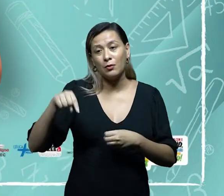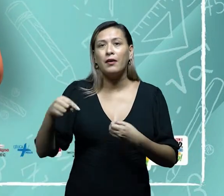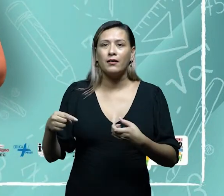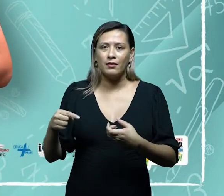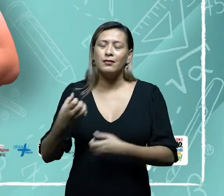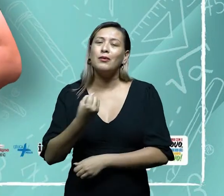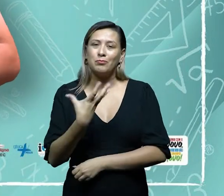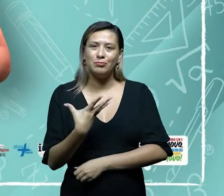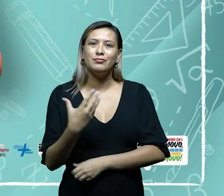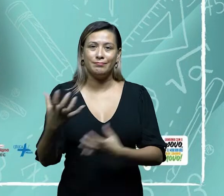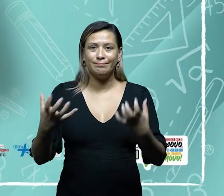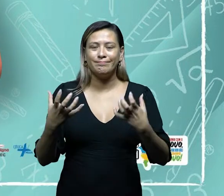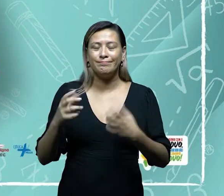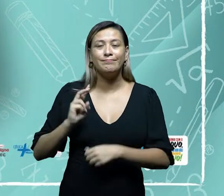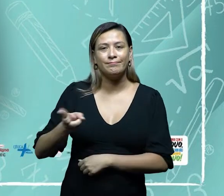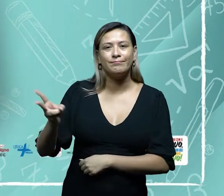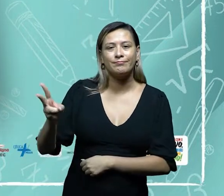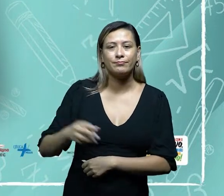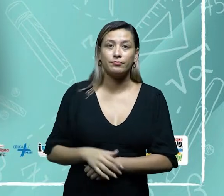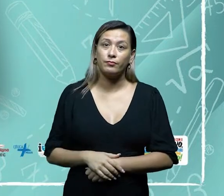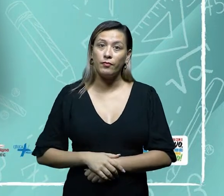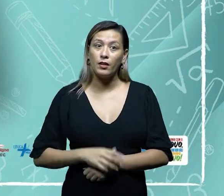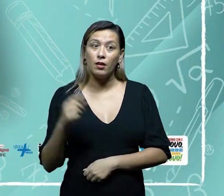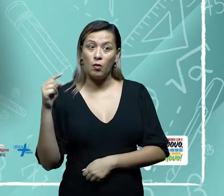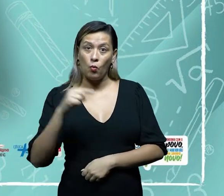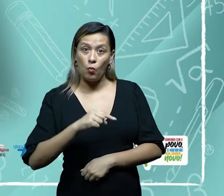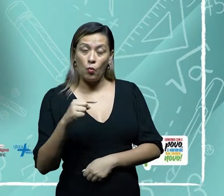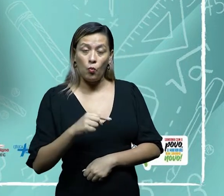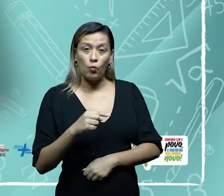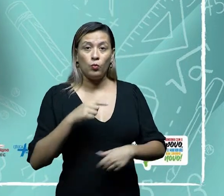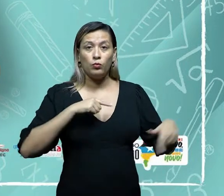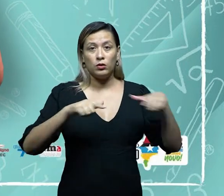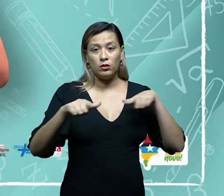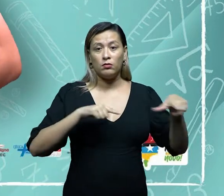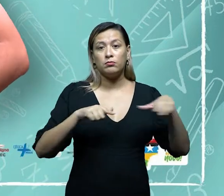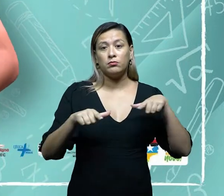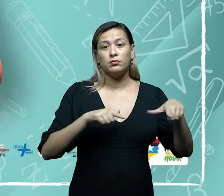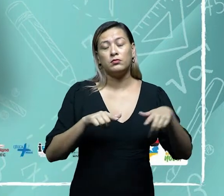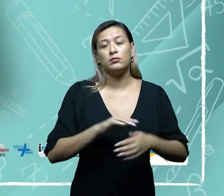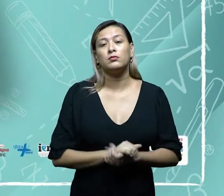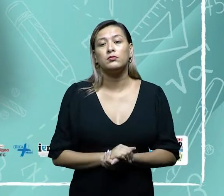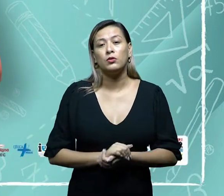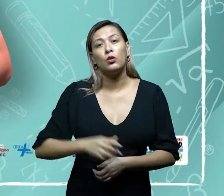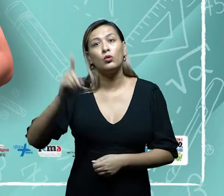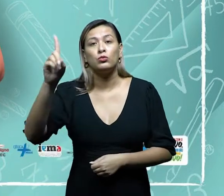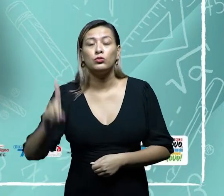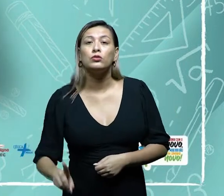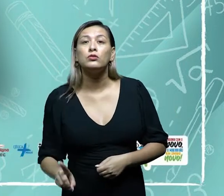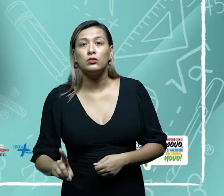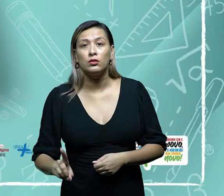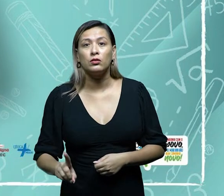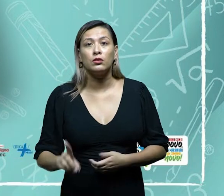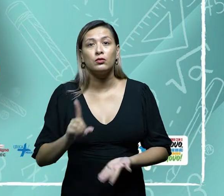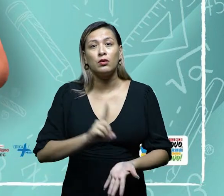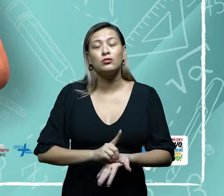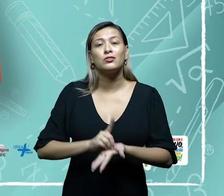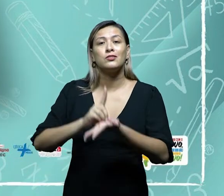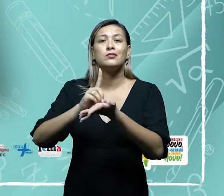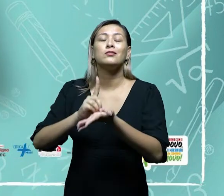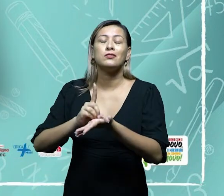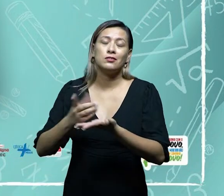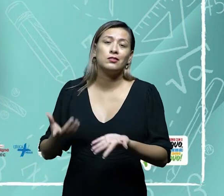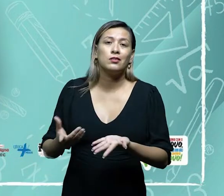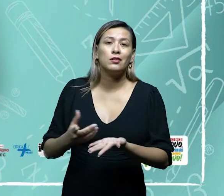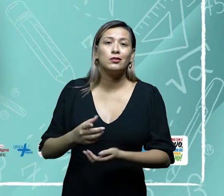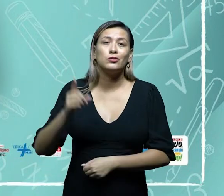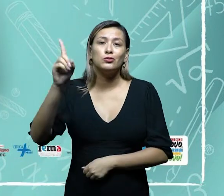basta. Esse trabalhador, ele não pode, de fato, renunciar, né, o seu direito à dignidade, o seu direito